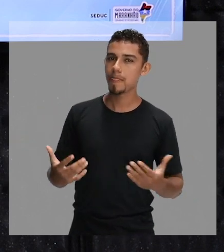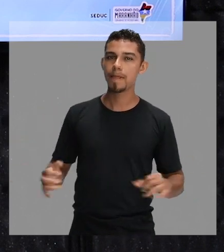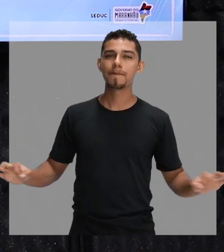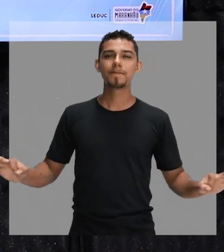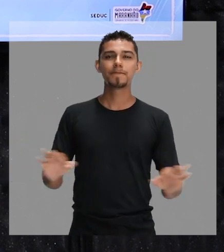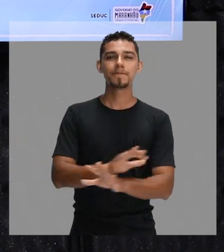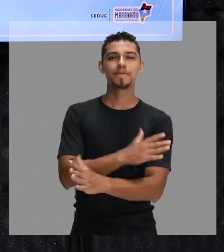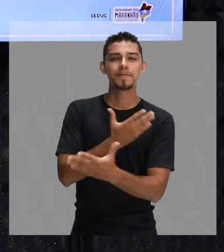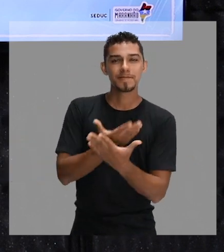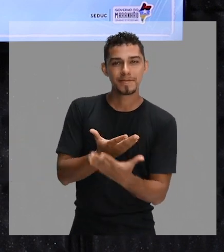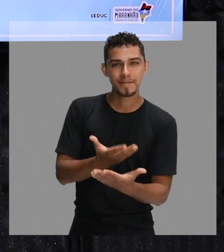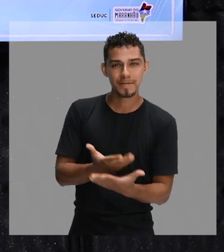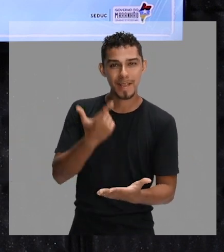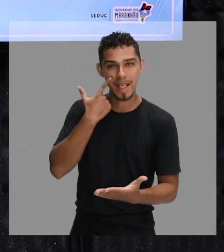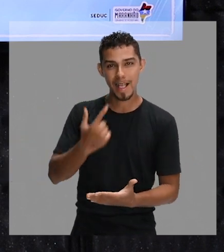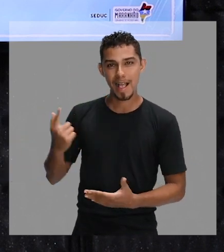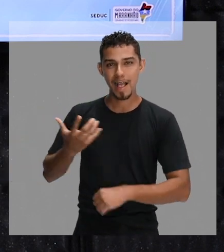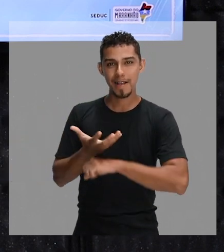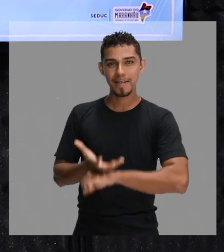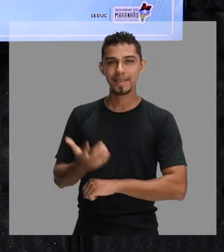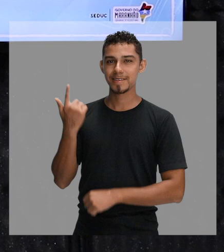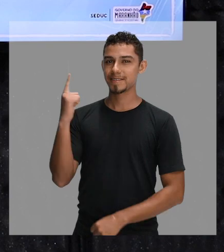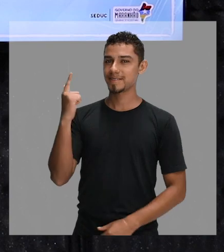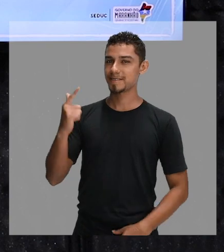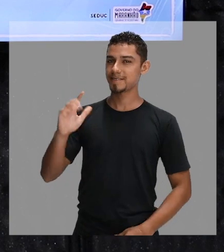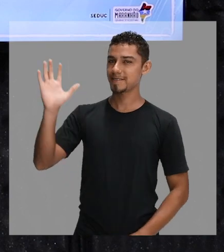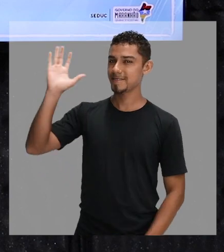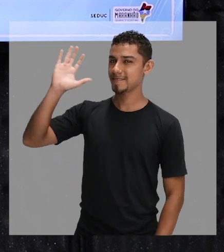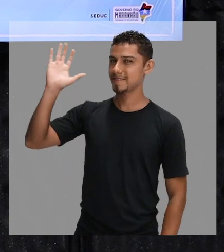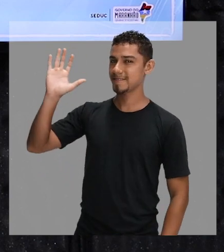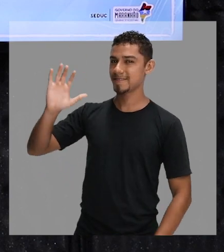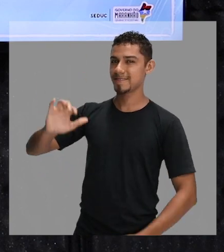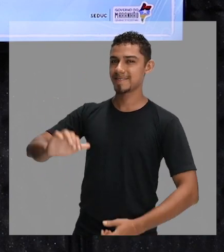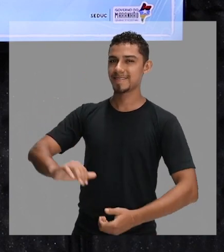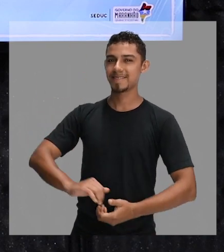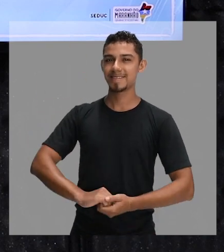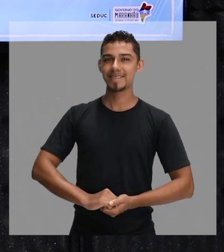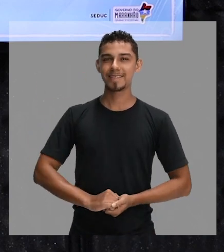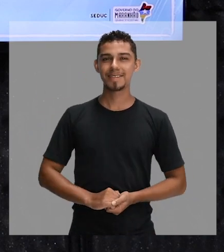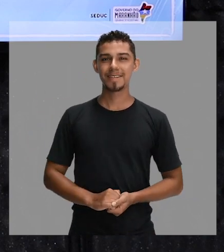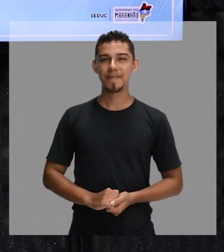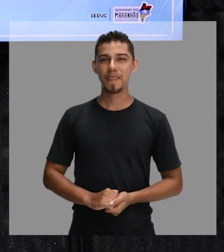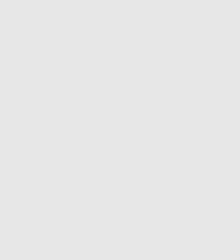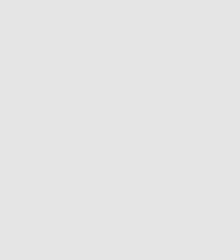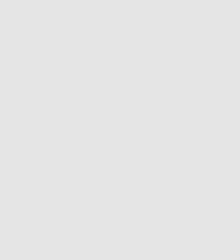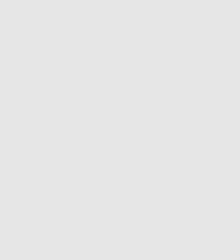Com isso encerramos a nossa aula de geografia. Bons estudos e até o nosso próximo encontro.